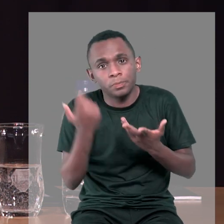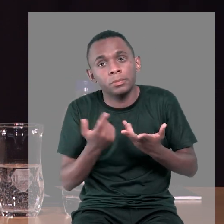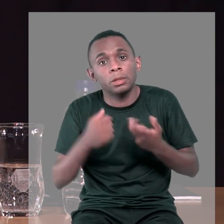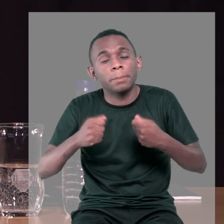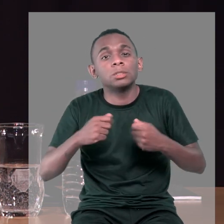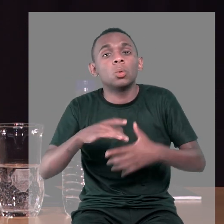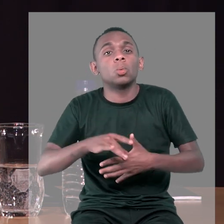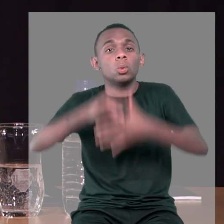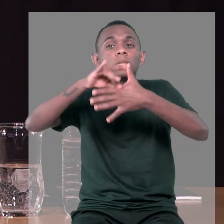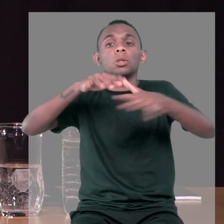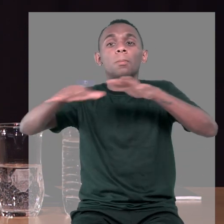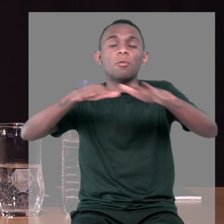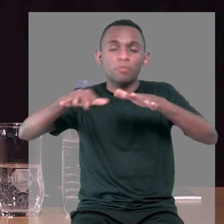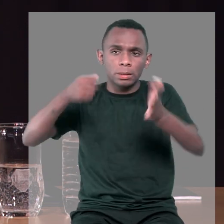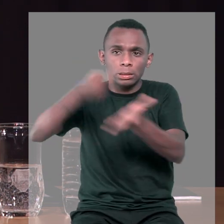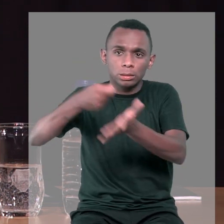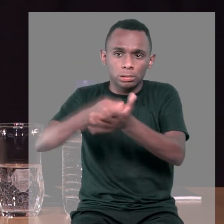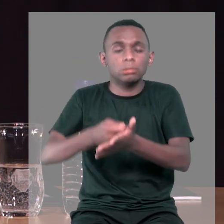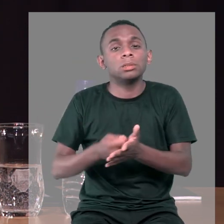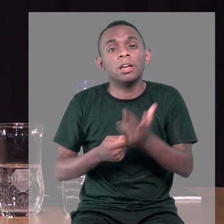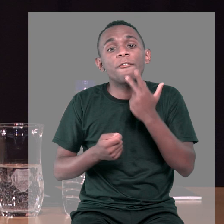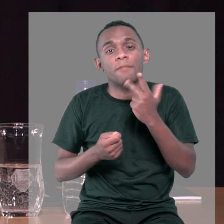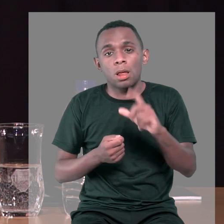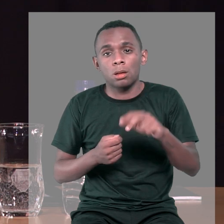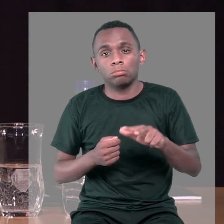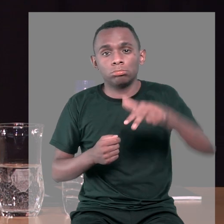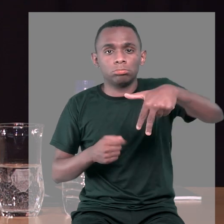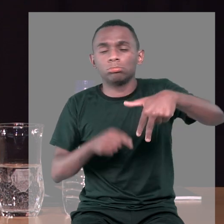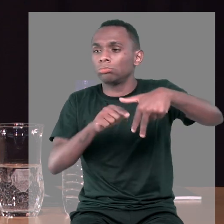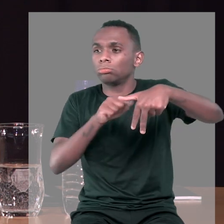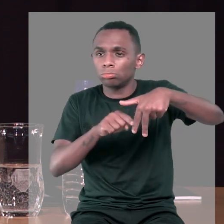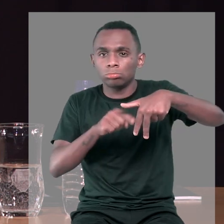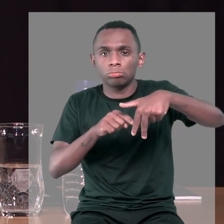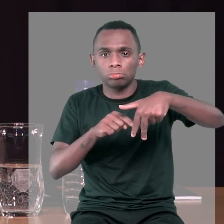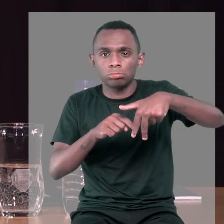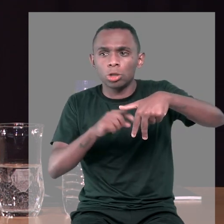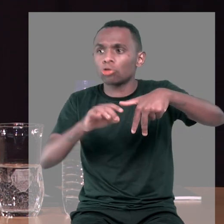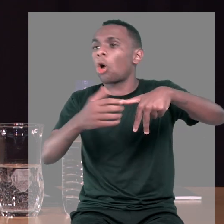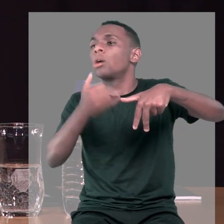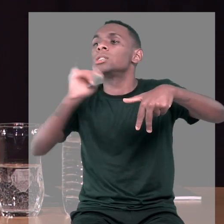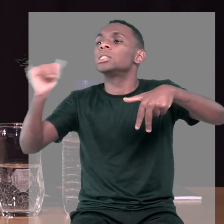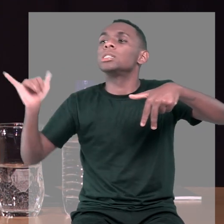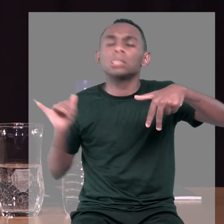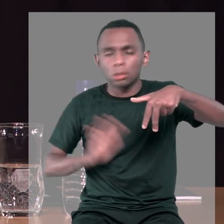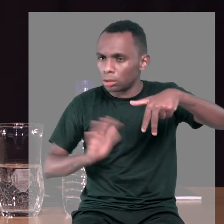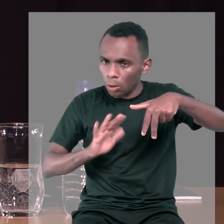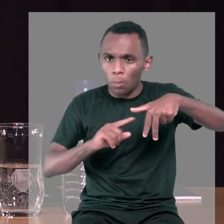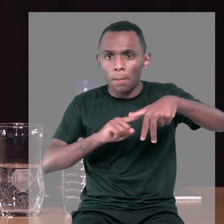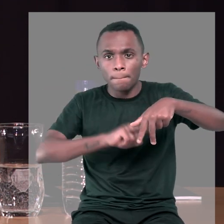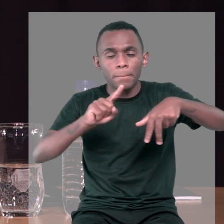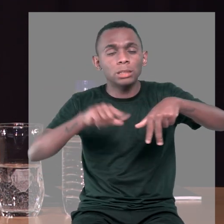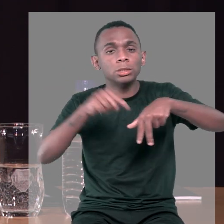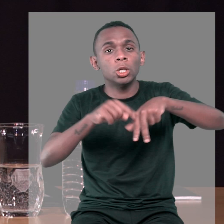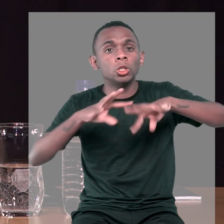ideológico e num sistema totalitário, tudo pode ser transformado. E para Arendt, na sociedade de massas, vejam só, nós